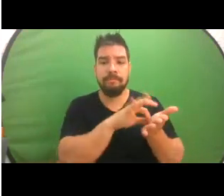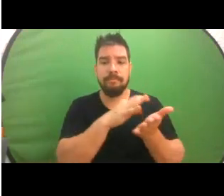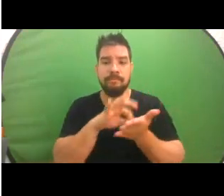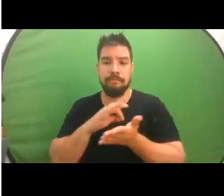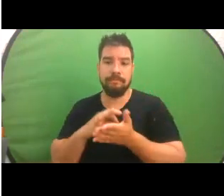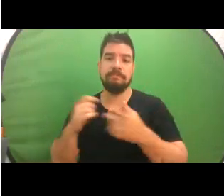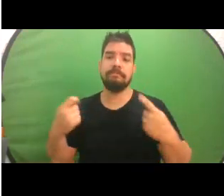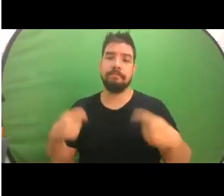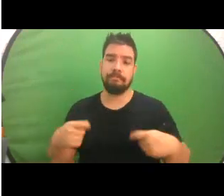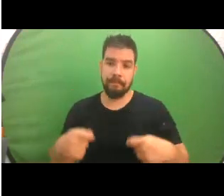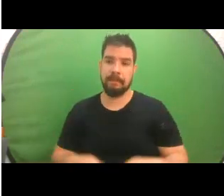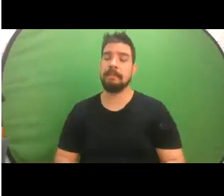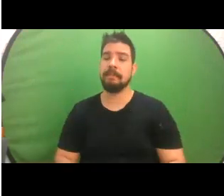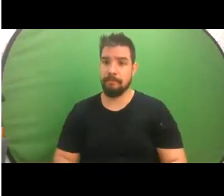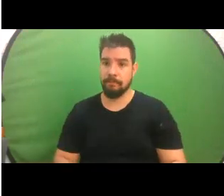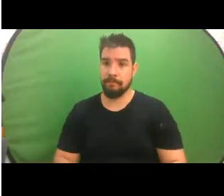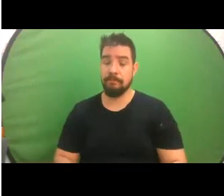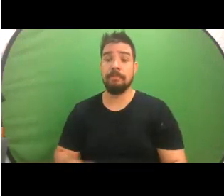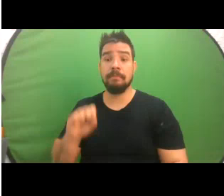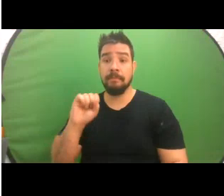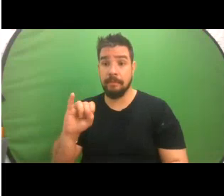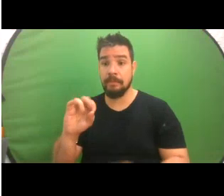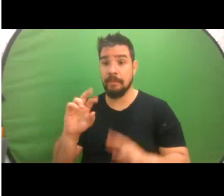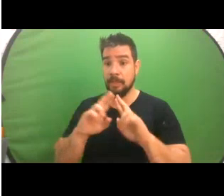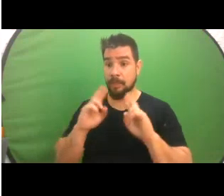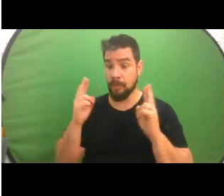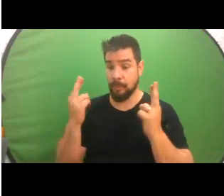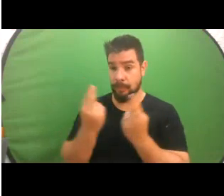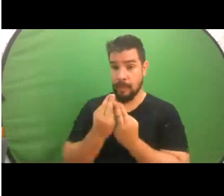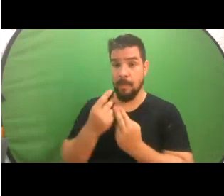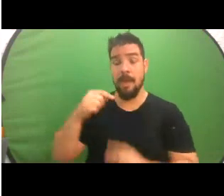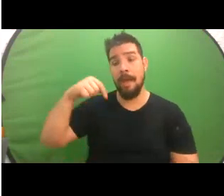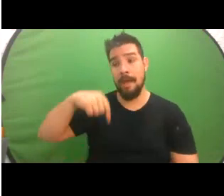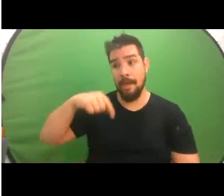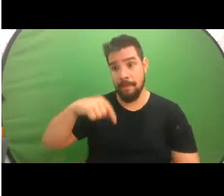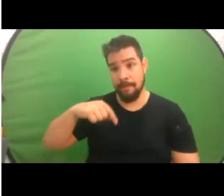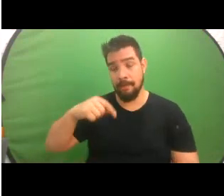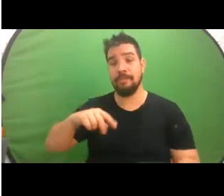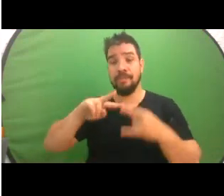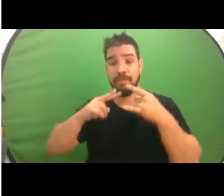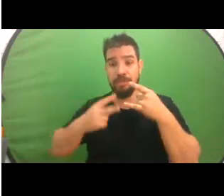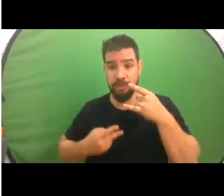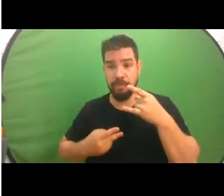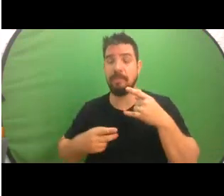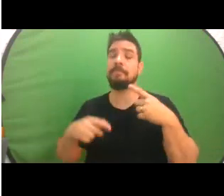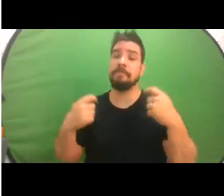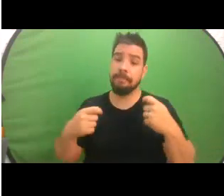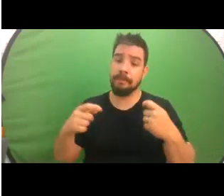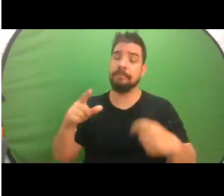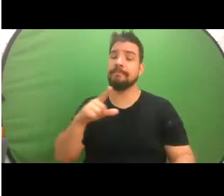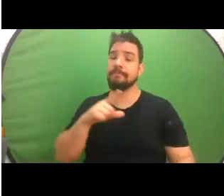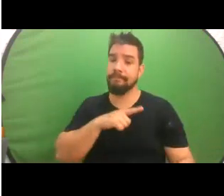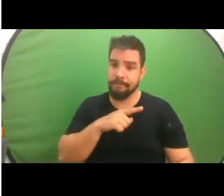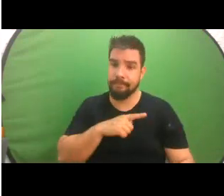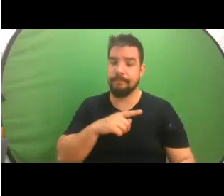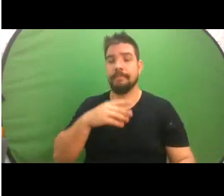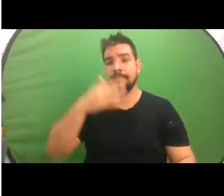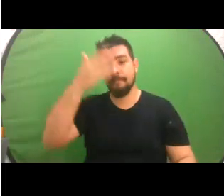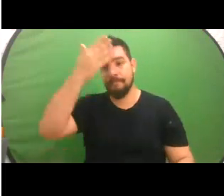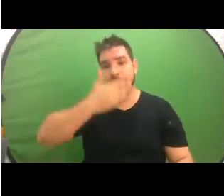reunião aqui na plataforma Teams, ela gera uma lista de presença. Então, eu tenho guardado cada uma dessas listas